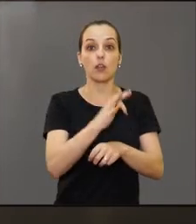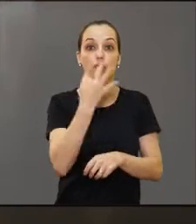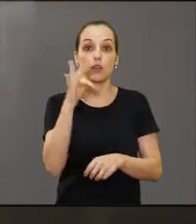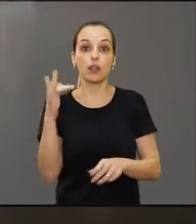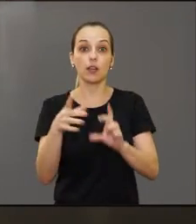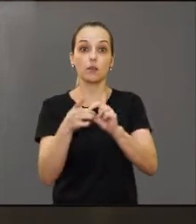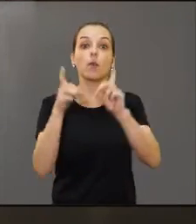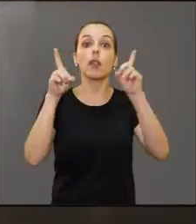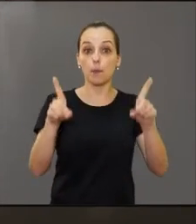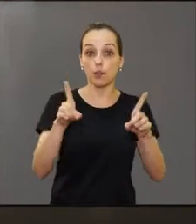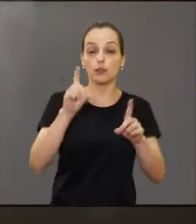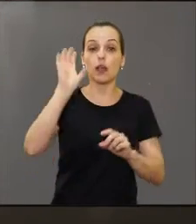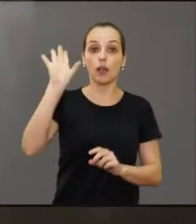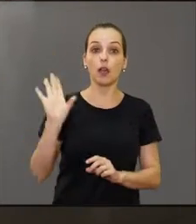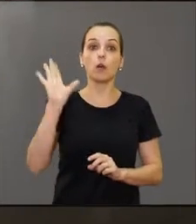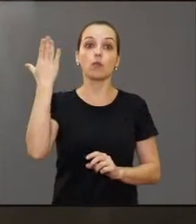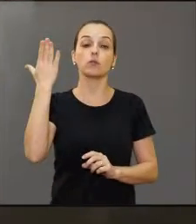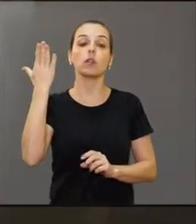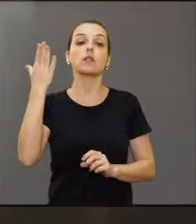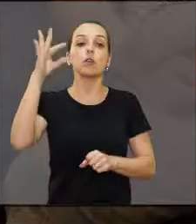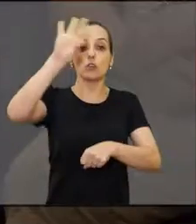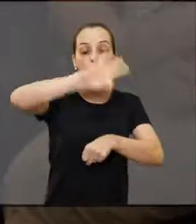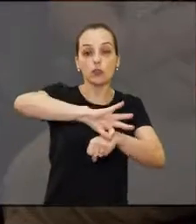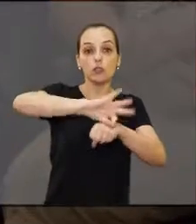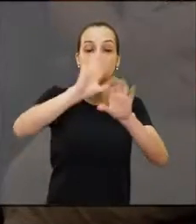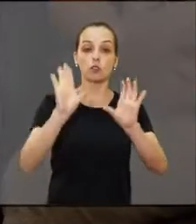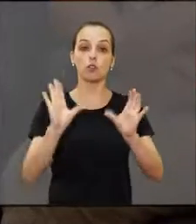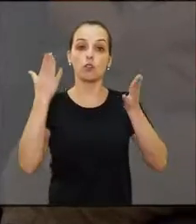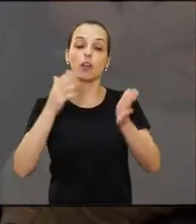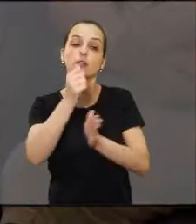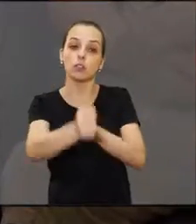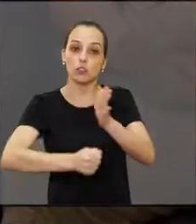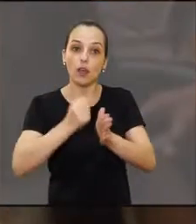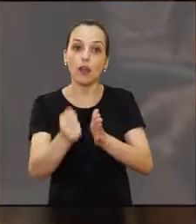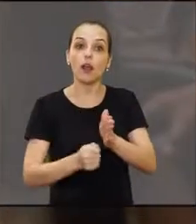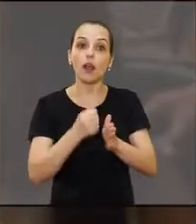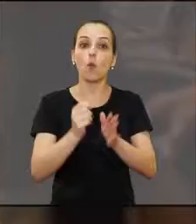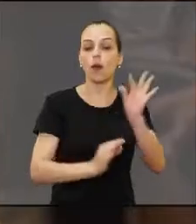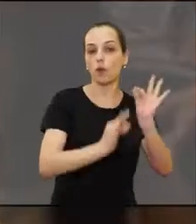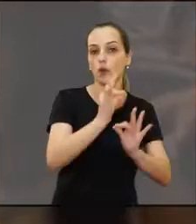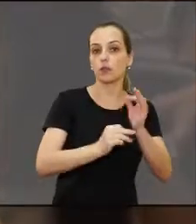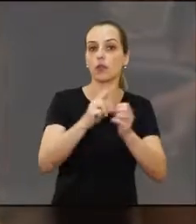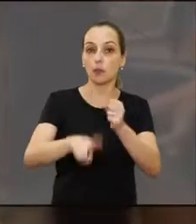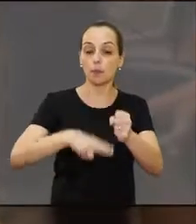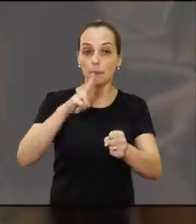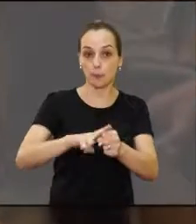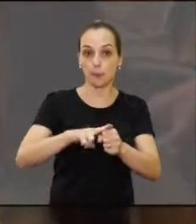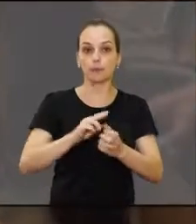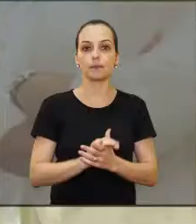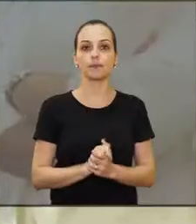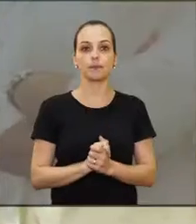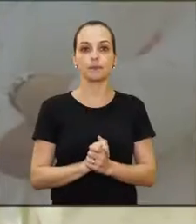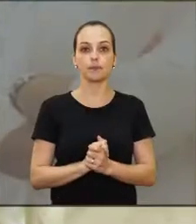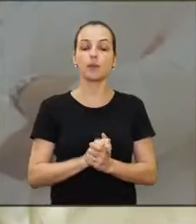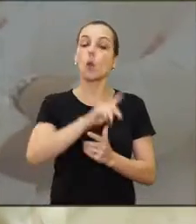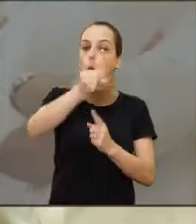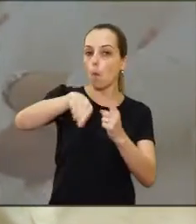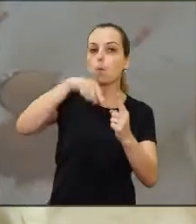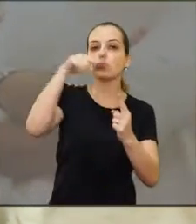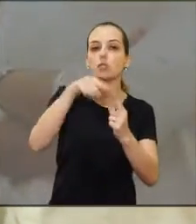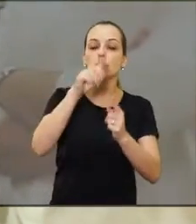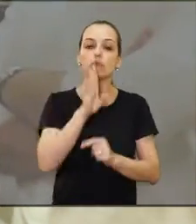e Democracia, promovido pela Unesp, no Centro Internacional de Convenção de Araraquara. O